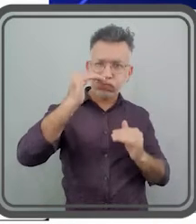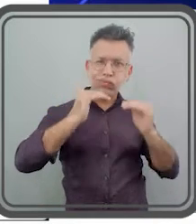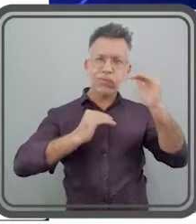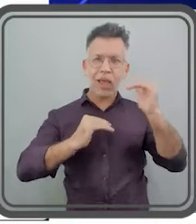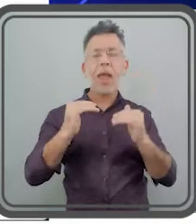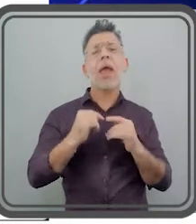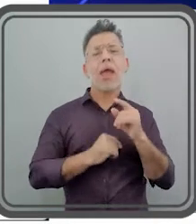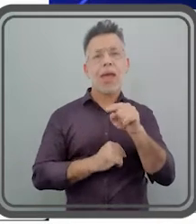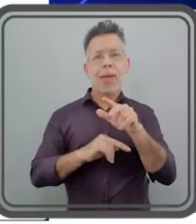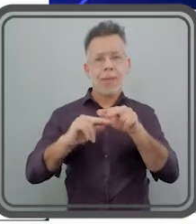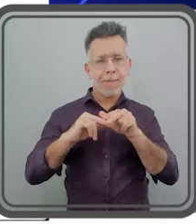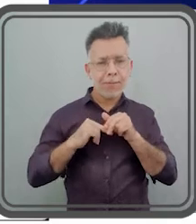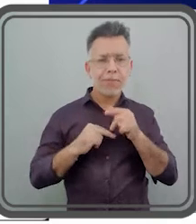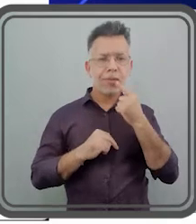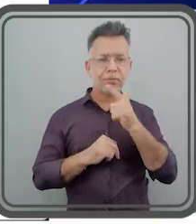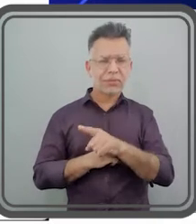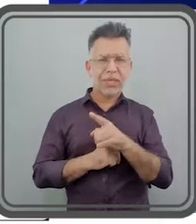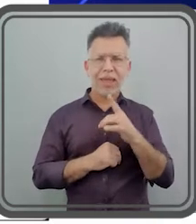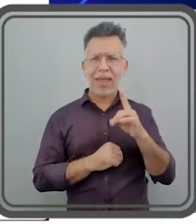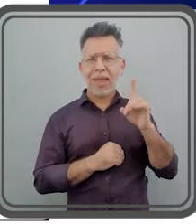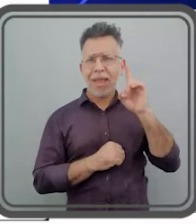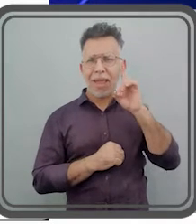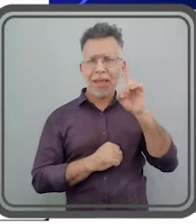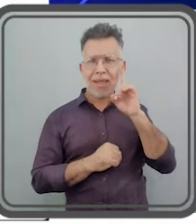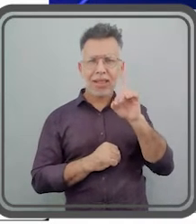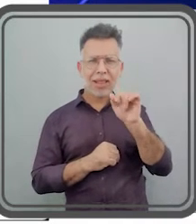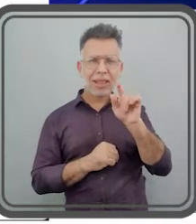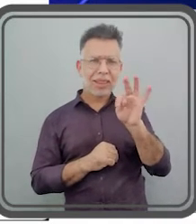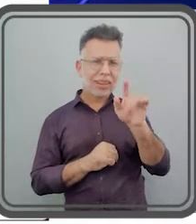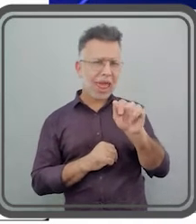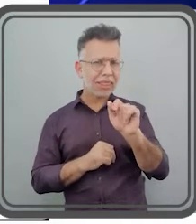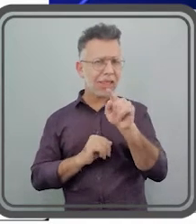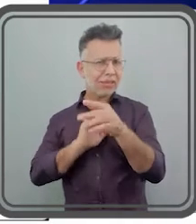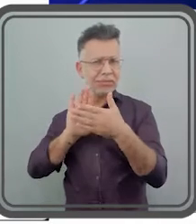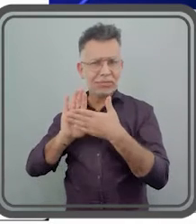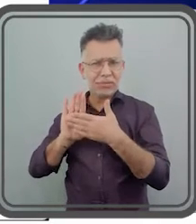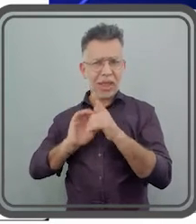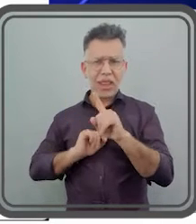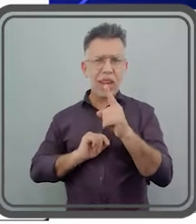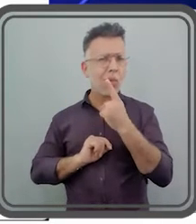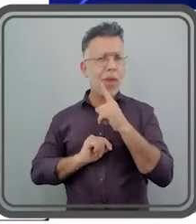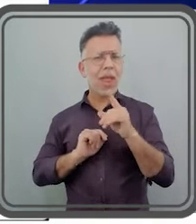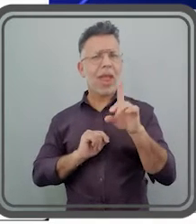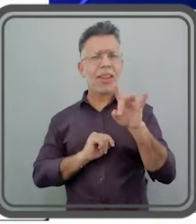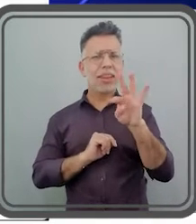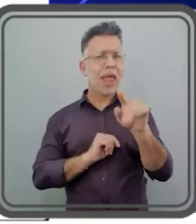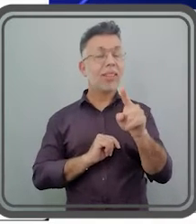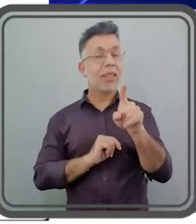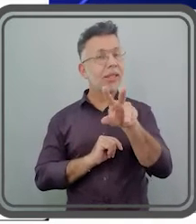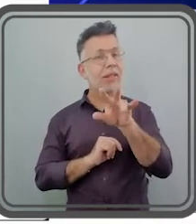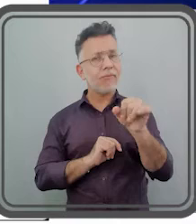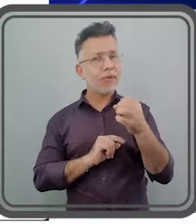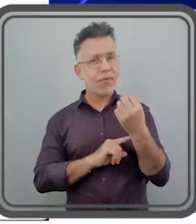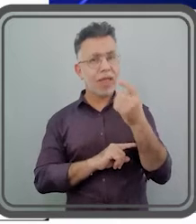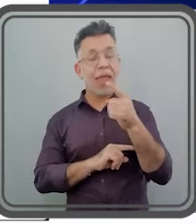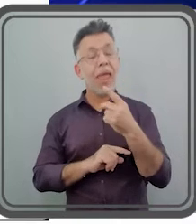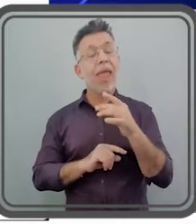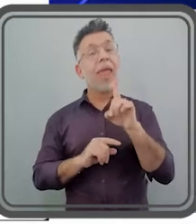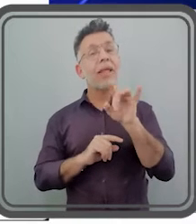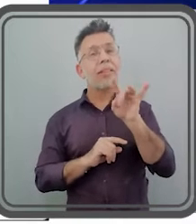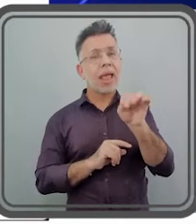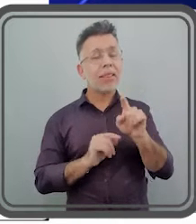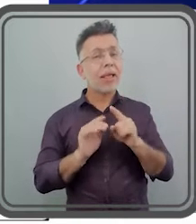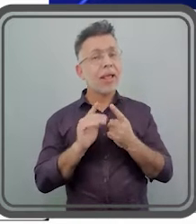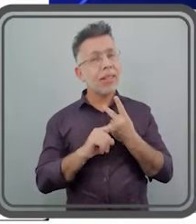baixo esse custo alto por isso acaba fazer artesanato a pretendida não há data necessariamente viajar dar certo é ele já tem data de